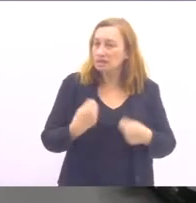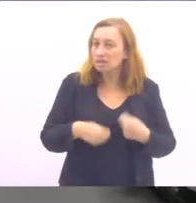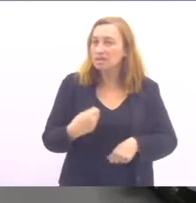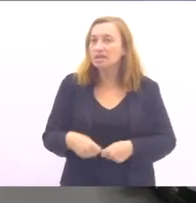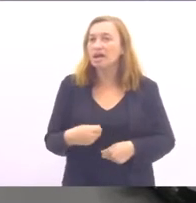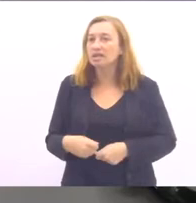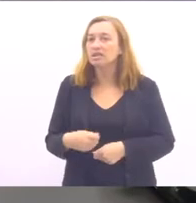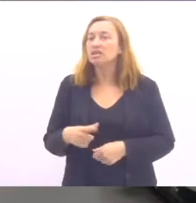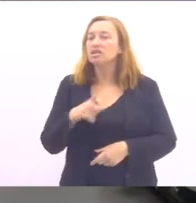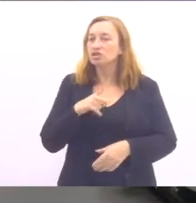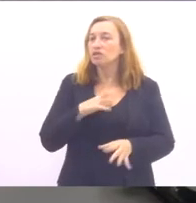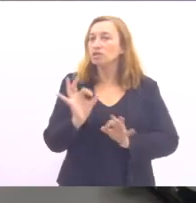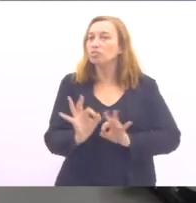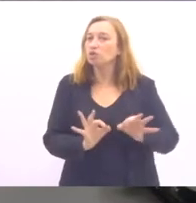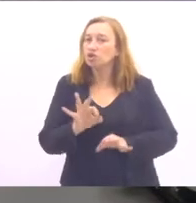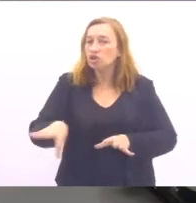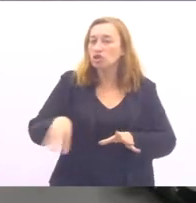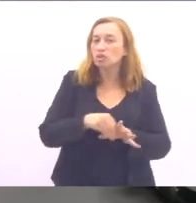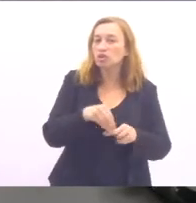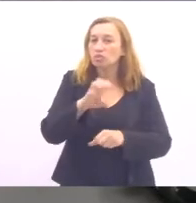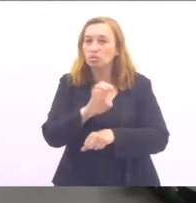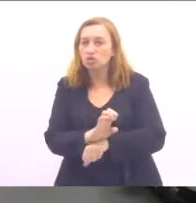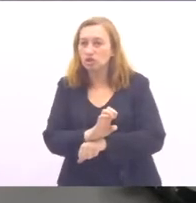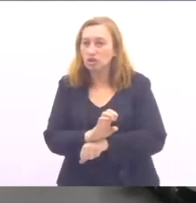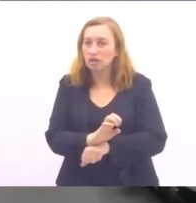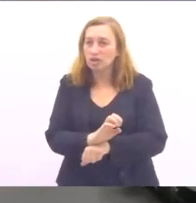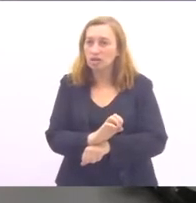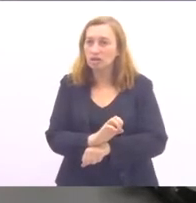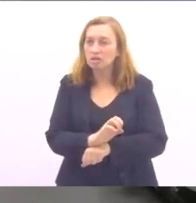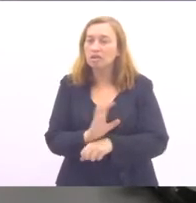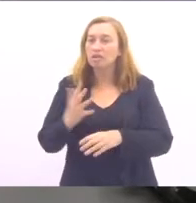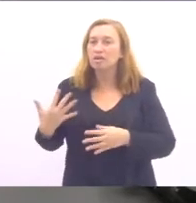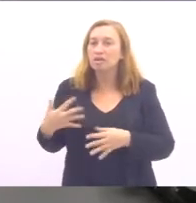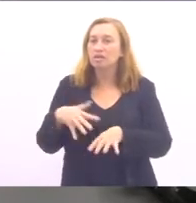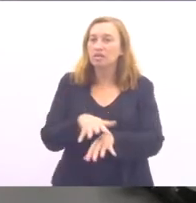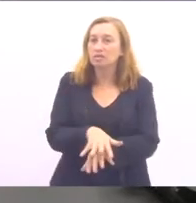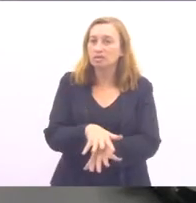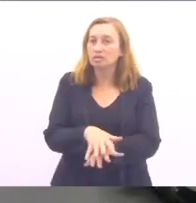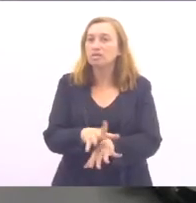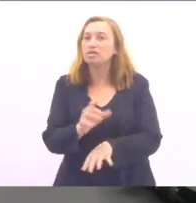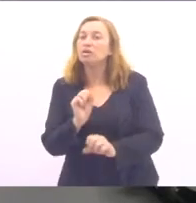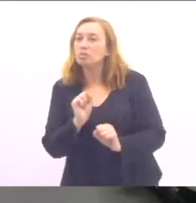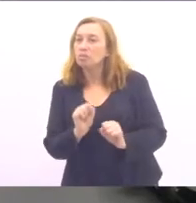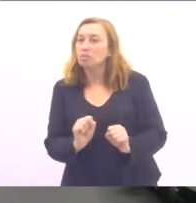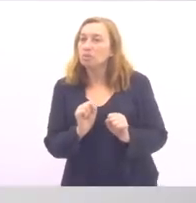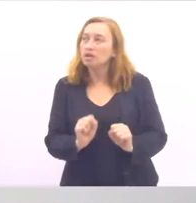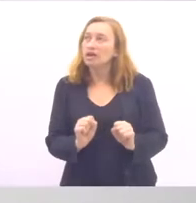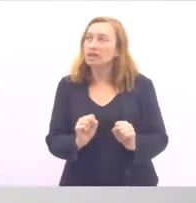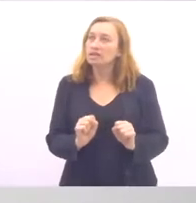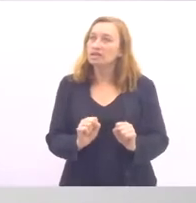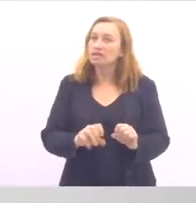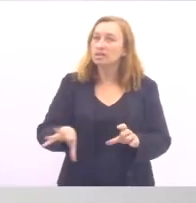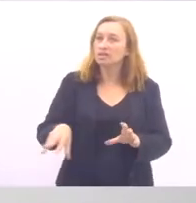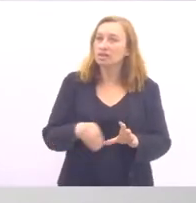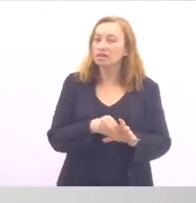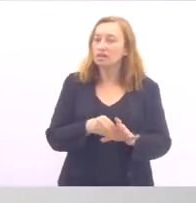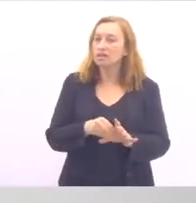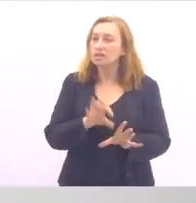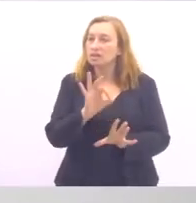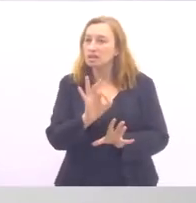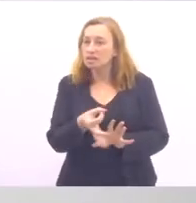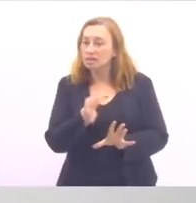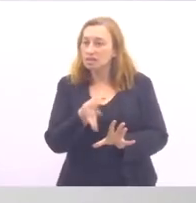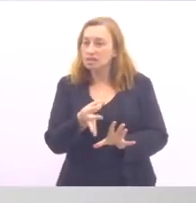de que tivesse um projeto dentro do Estado dessa inclusão, onde que a gente pudesse implementar a verticalização